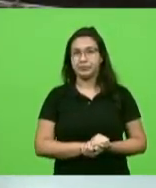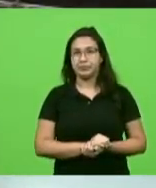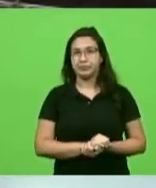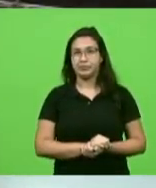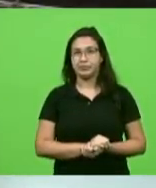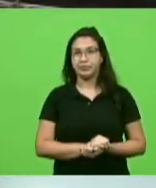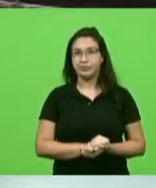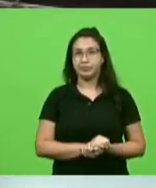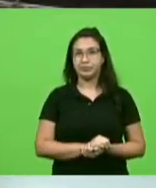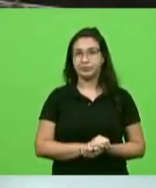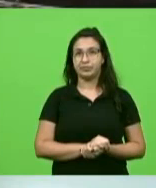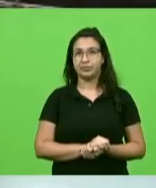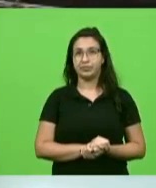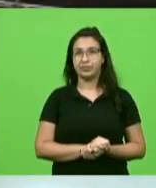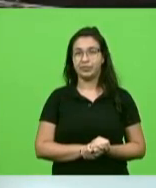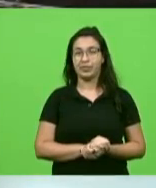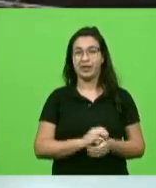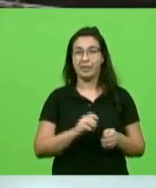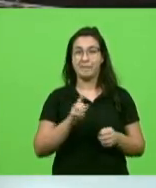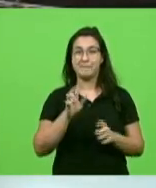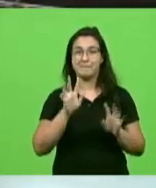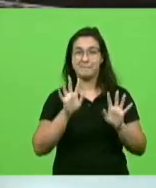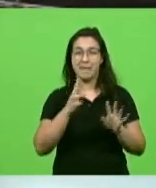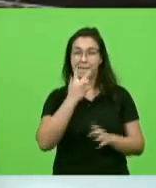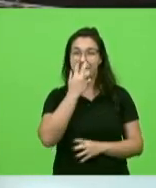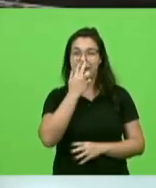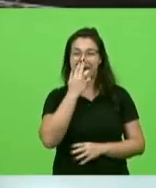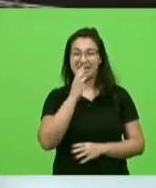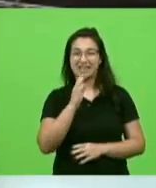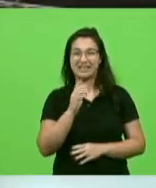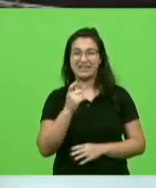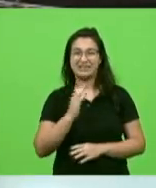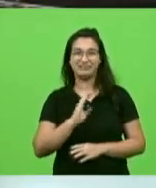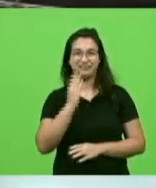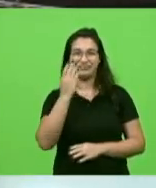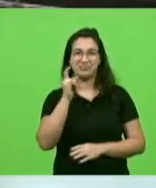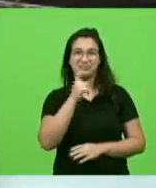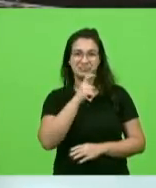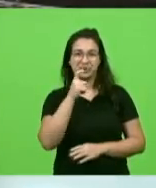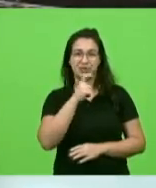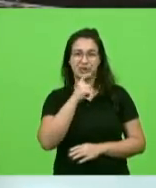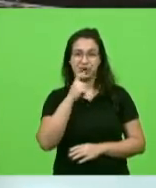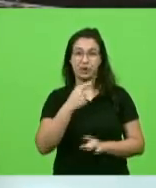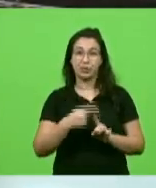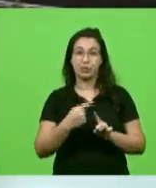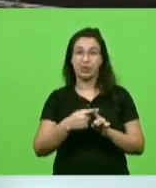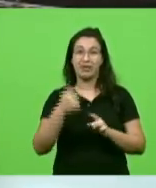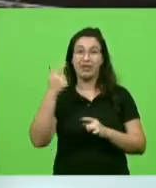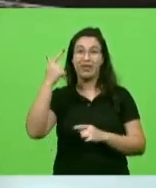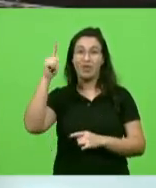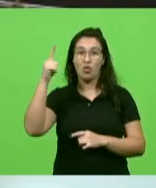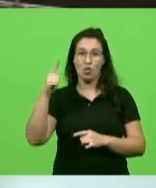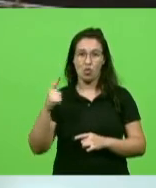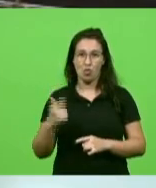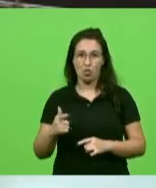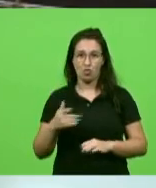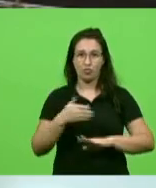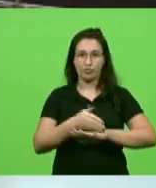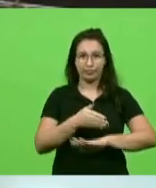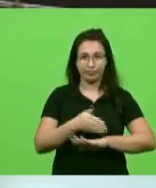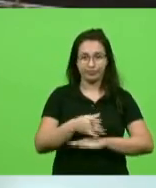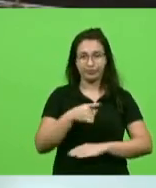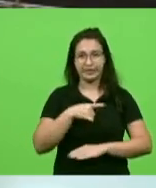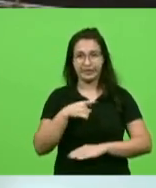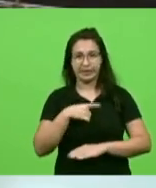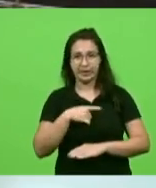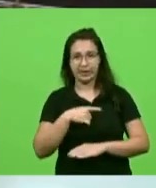ser uma espécie de breque diante da pressão de outros envolvidos para ser para entre as